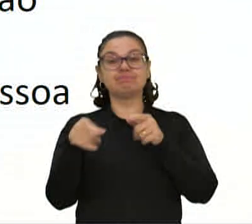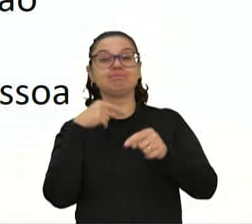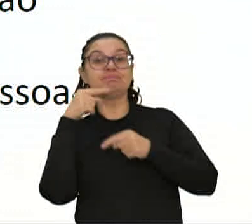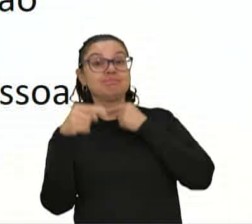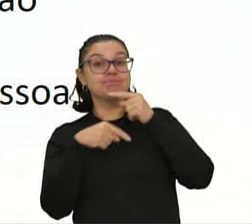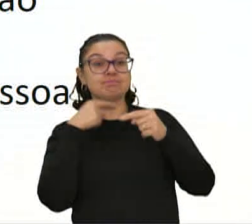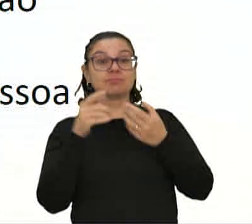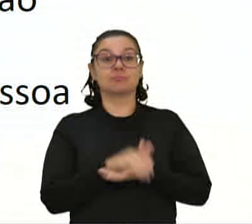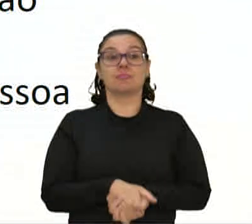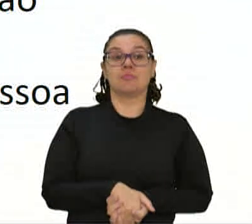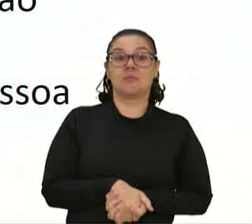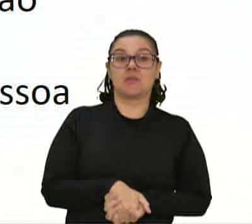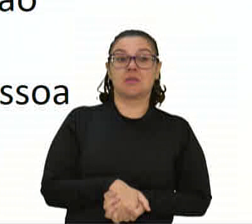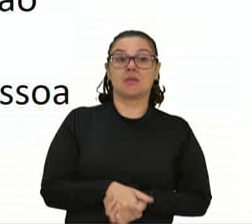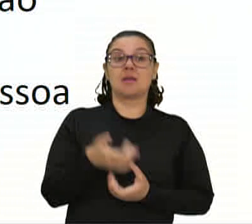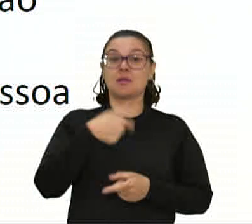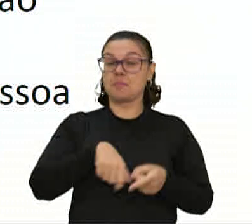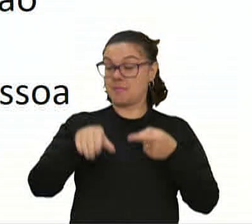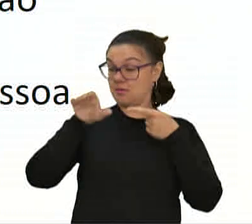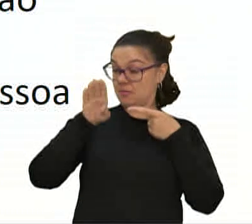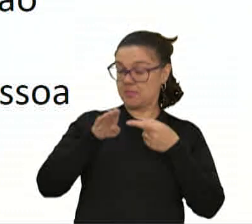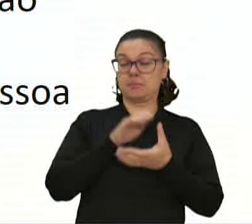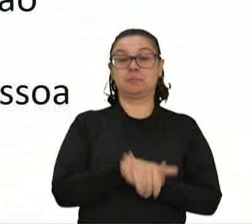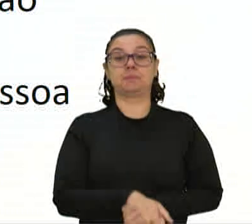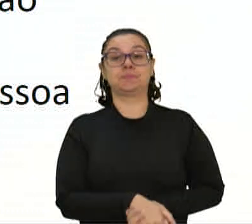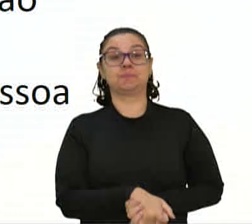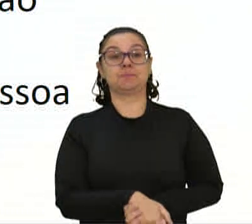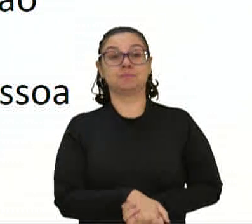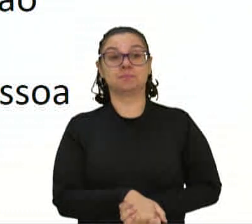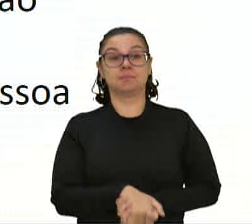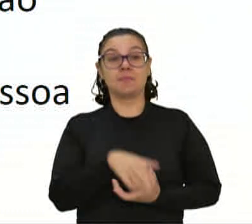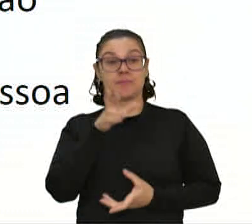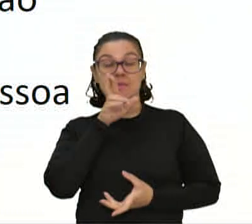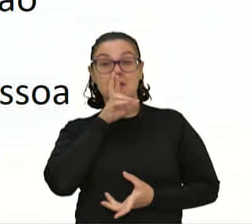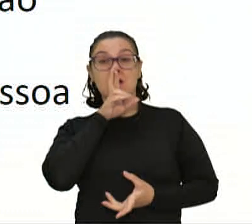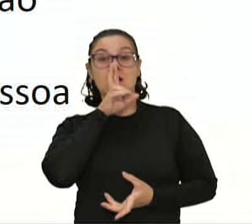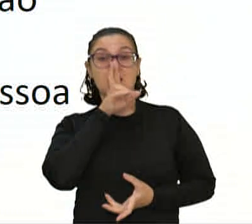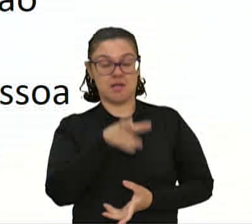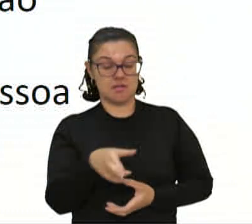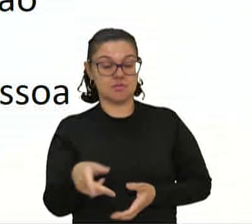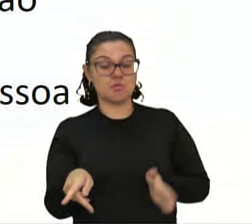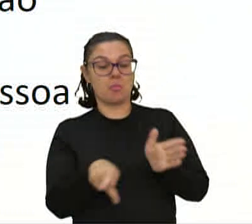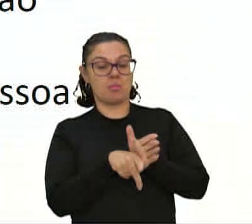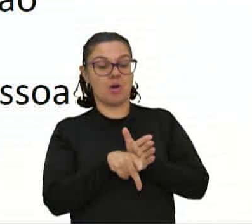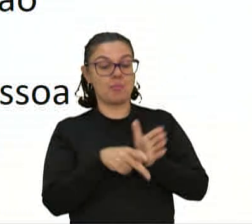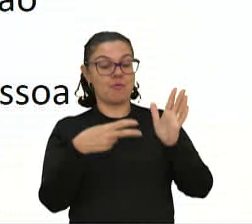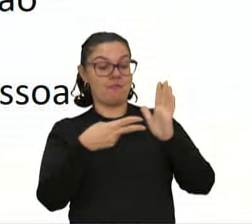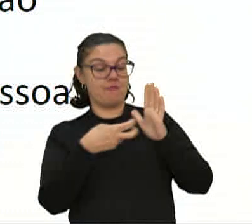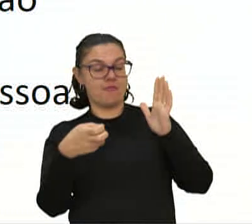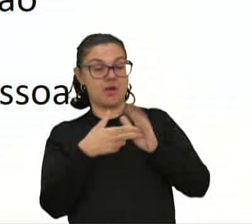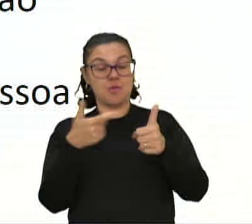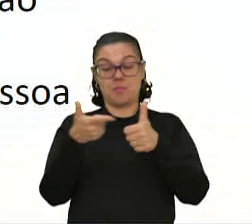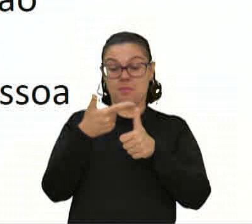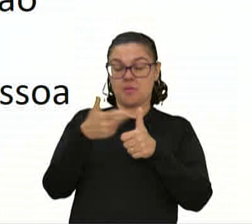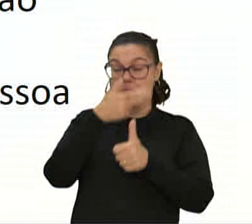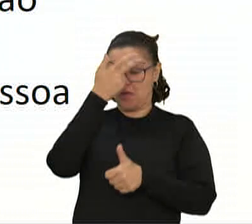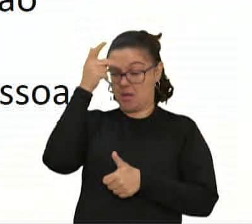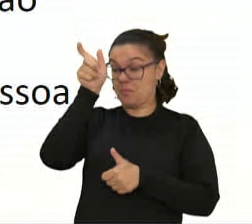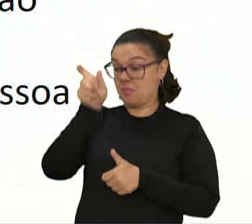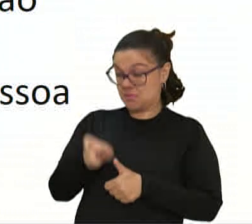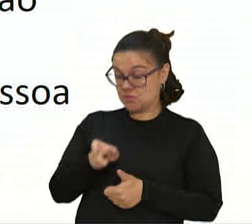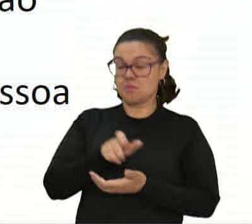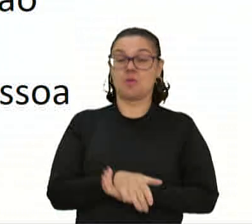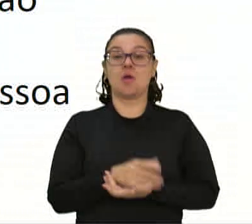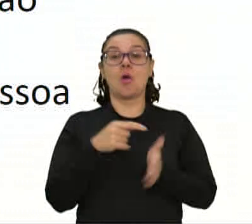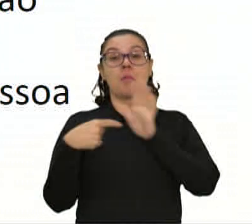dúvida hesitante. Letra B, a respeito do verso saber flexionado em primeira pessoa,